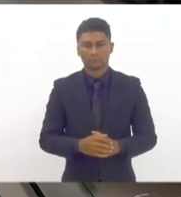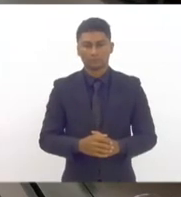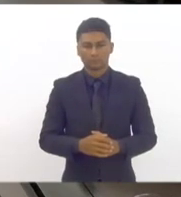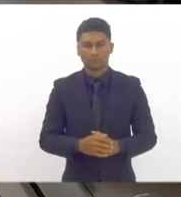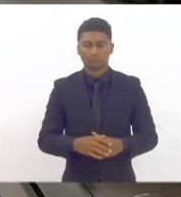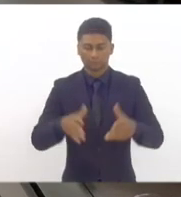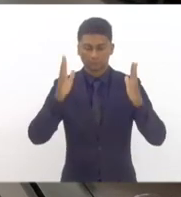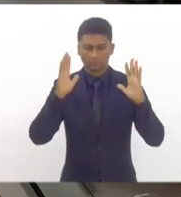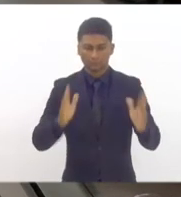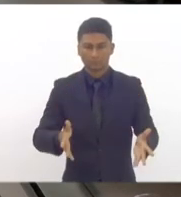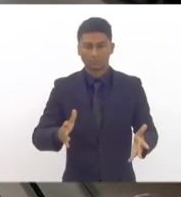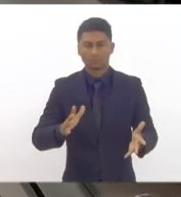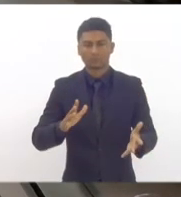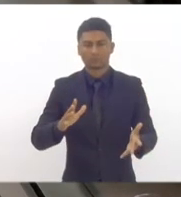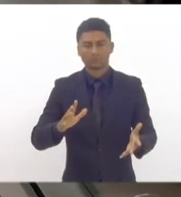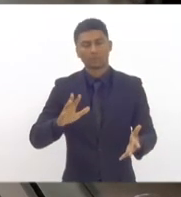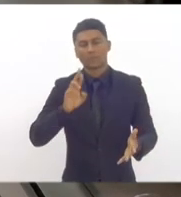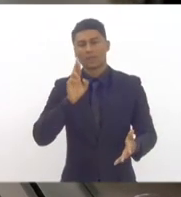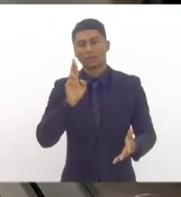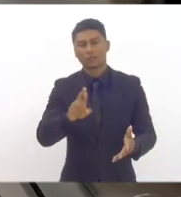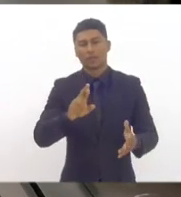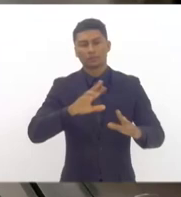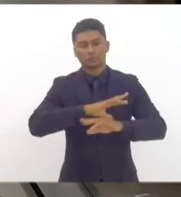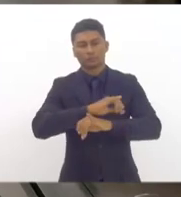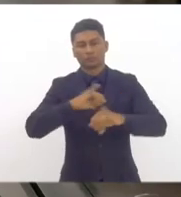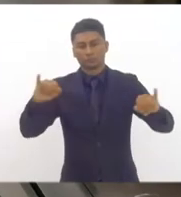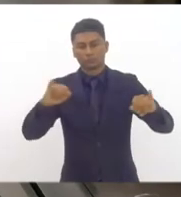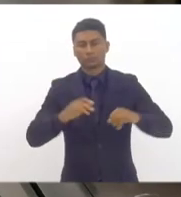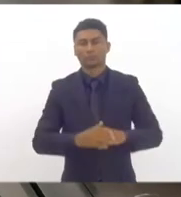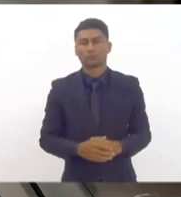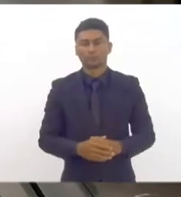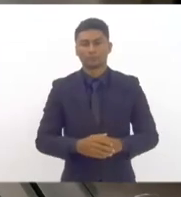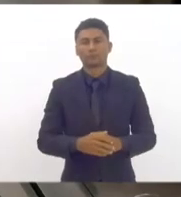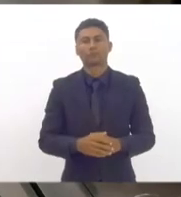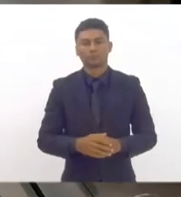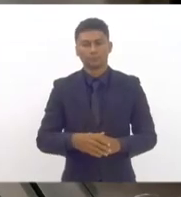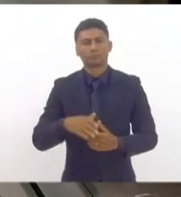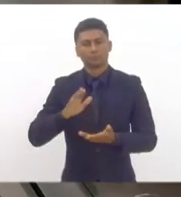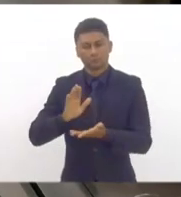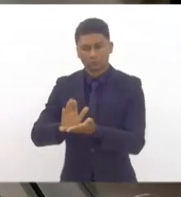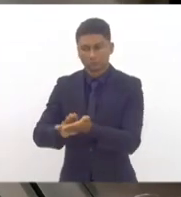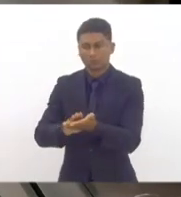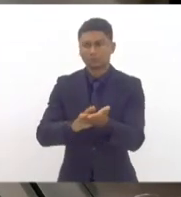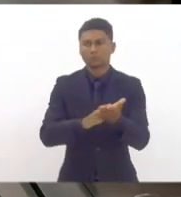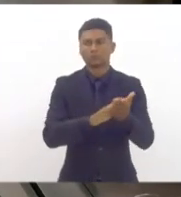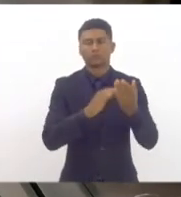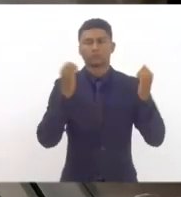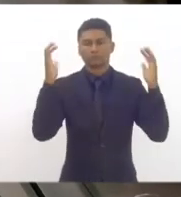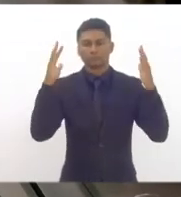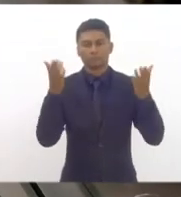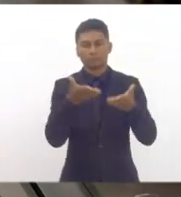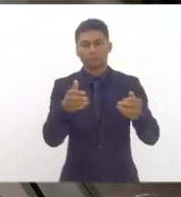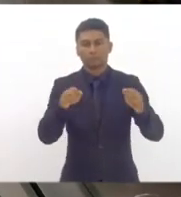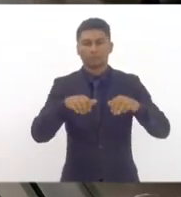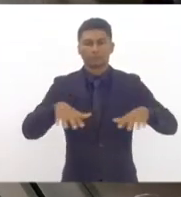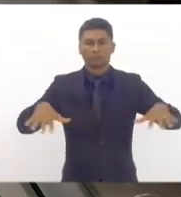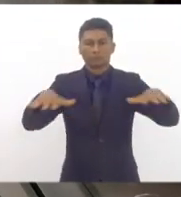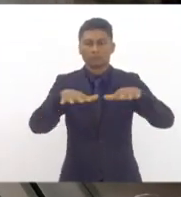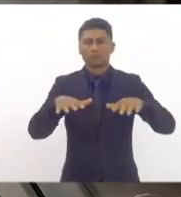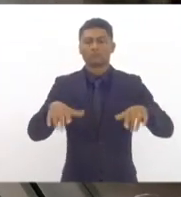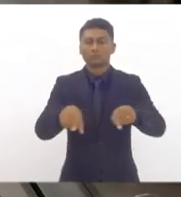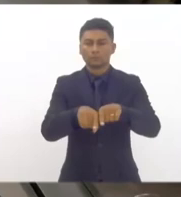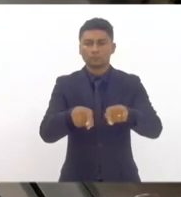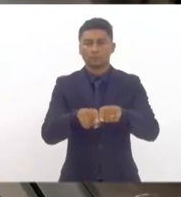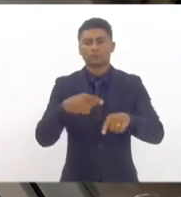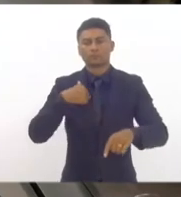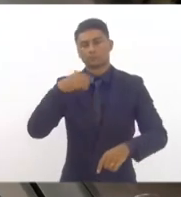declarado aqui o resultado dessa eleição. Gostaria aqui de parabenizar a todas e a todos, registrar aqui um